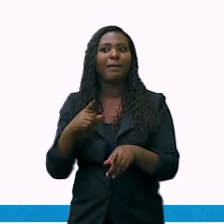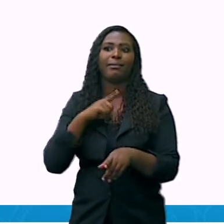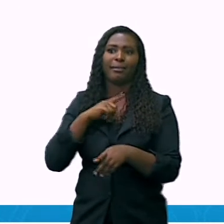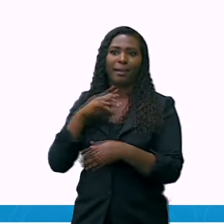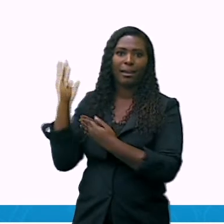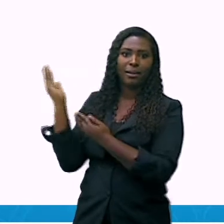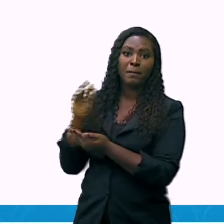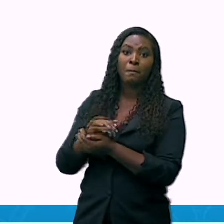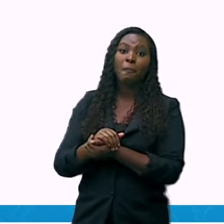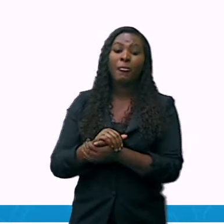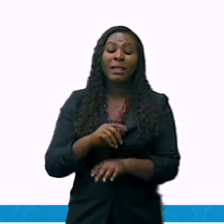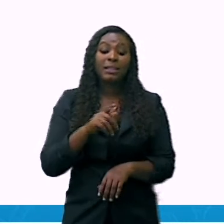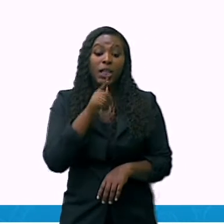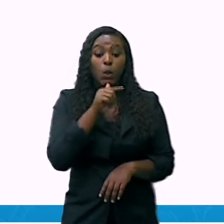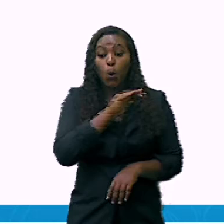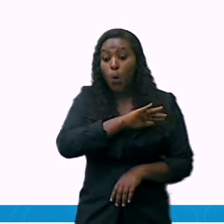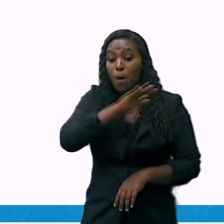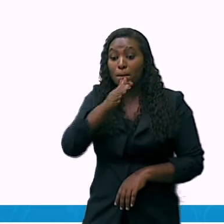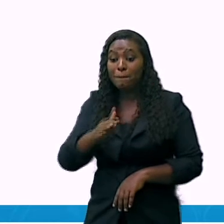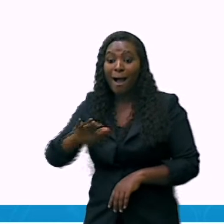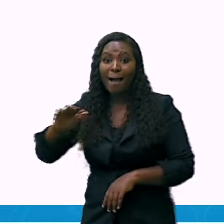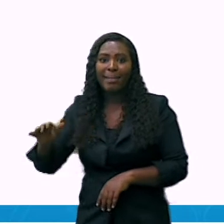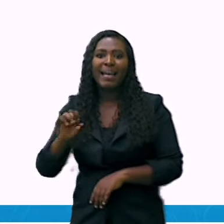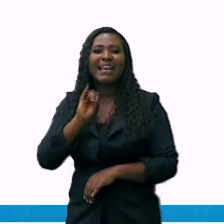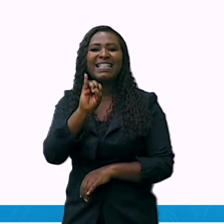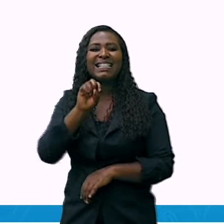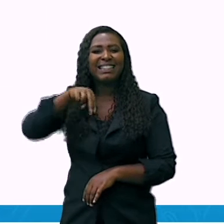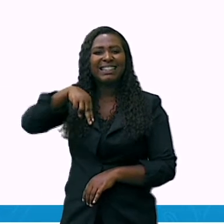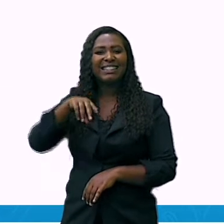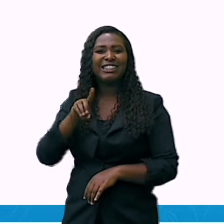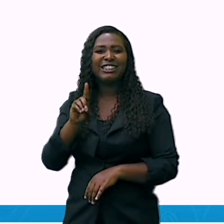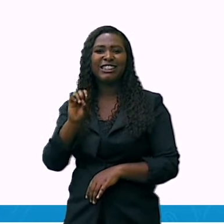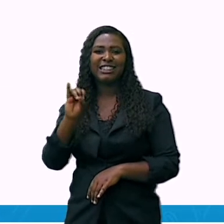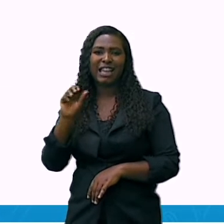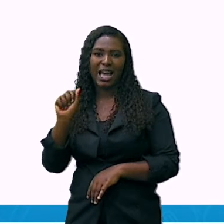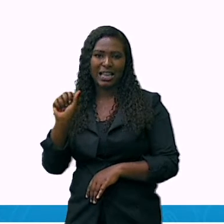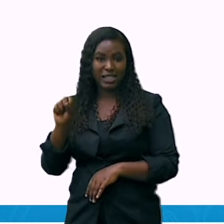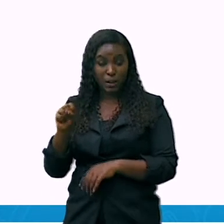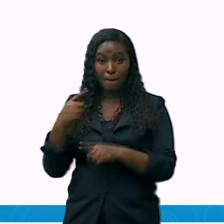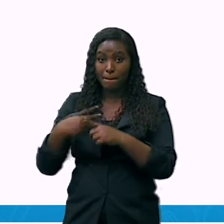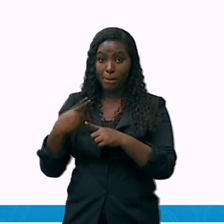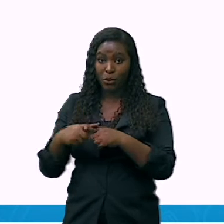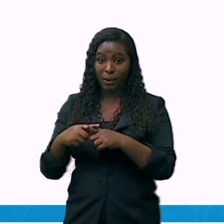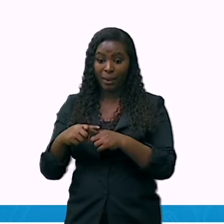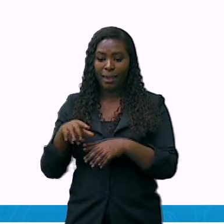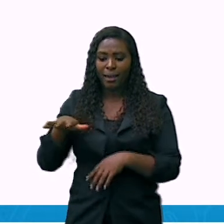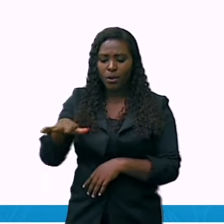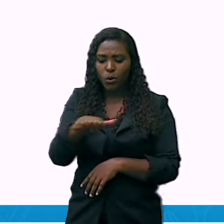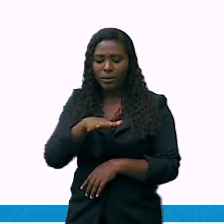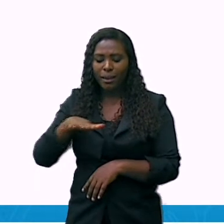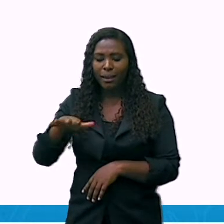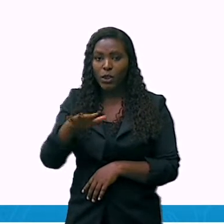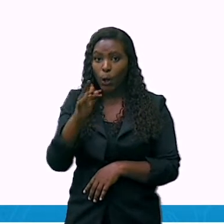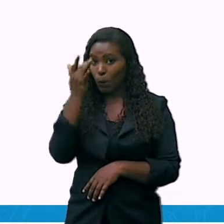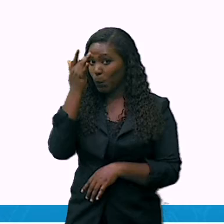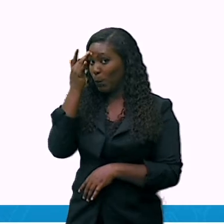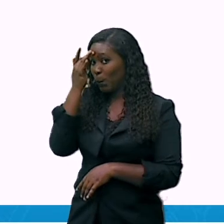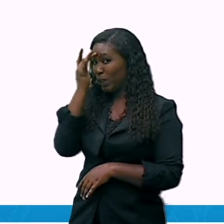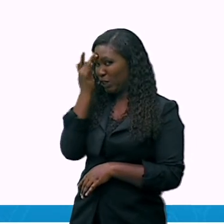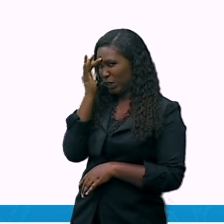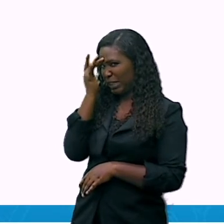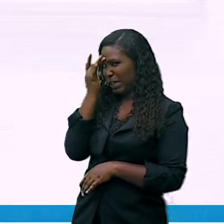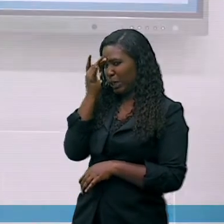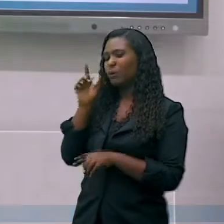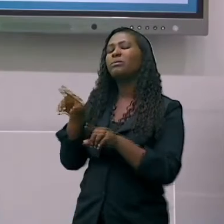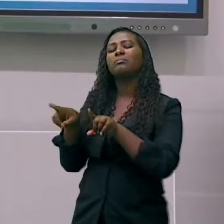o território indiano, como você pode observar. Ele é o menor oceano, comparado